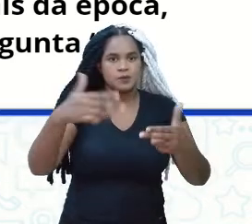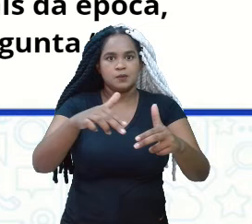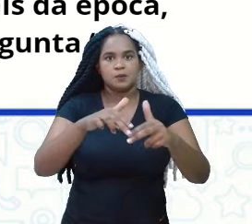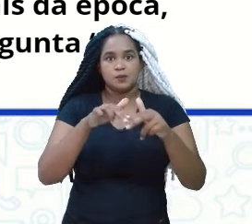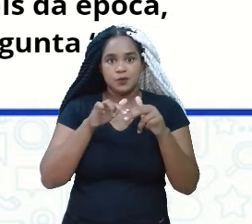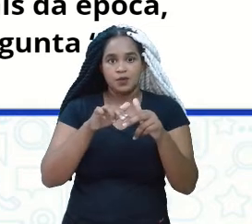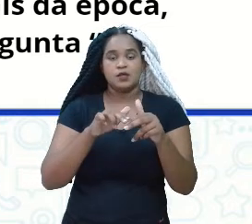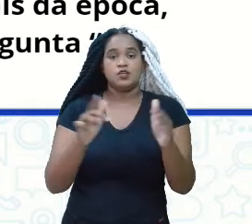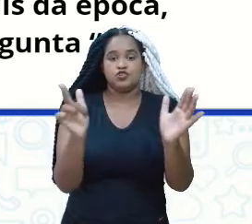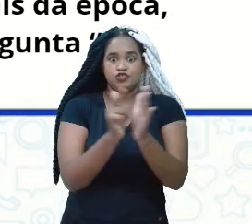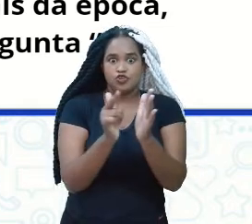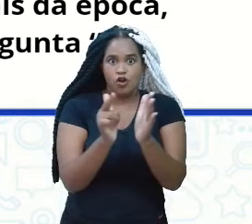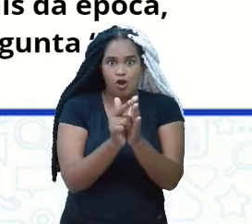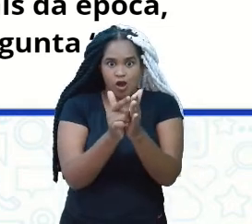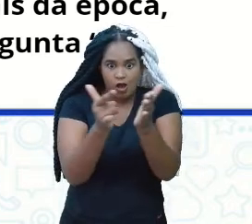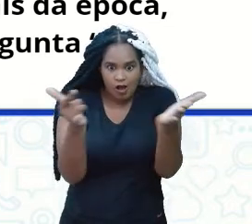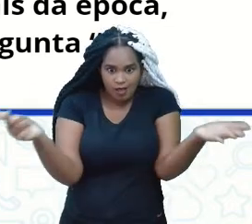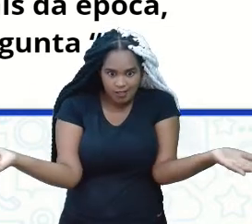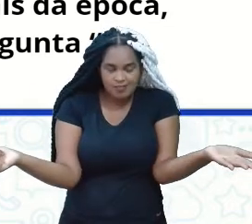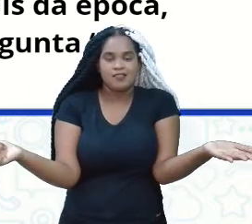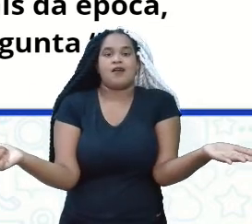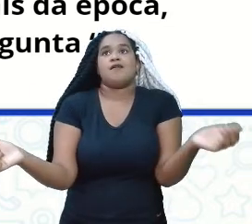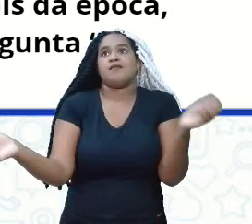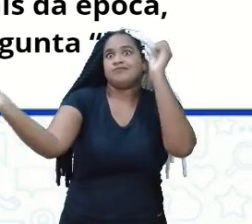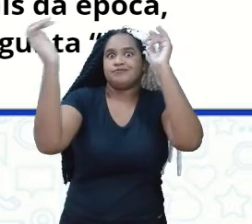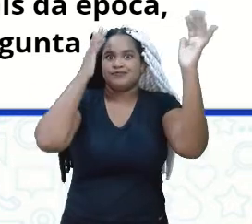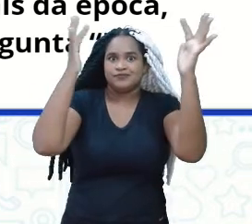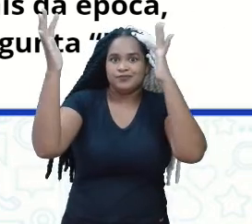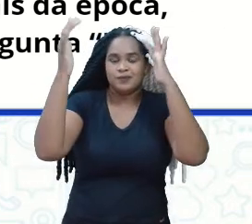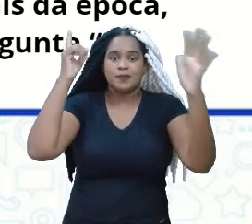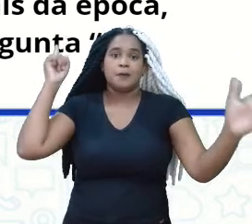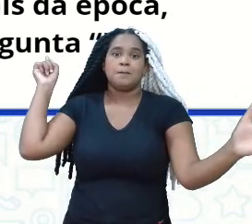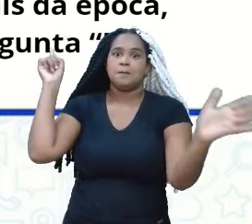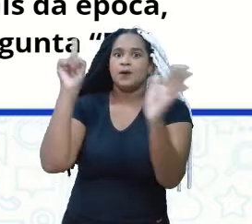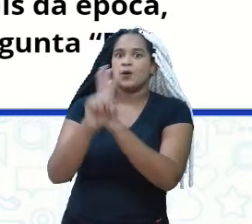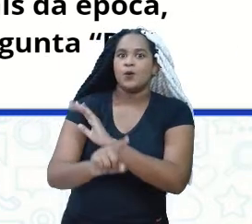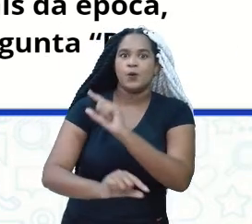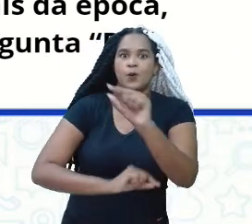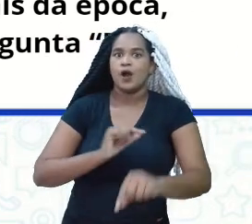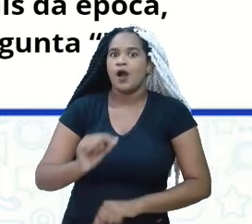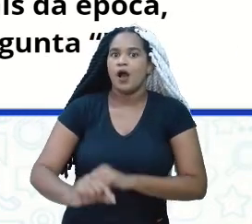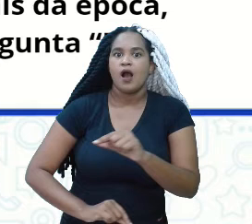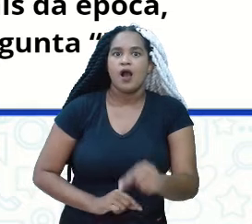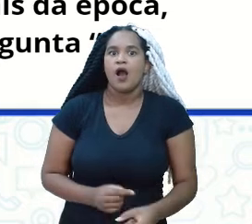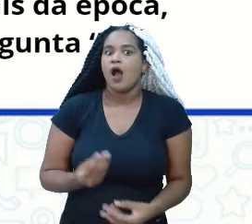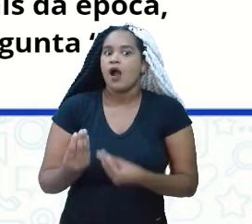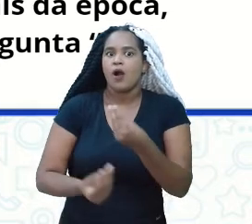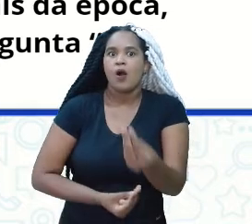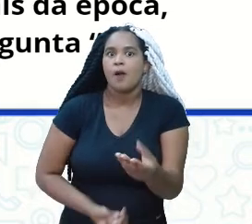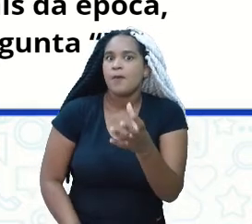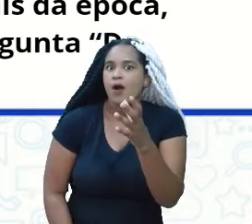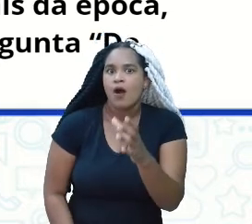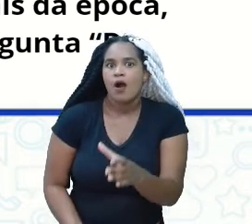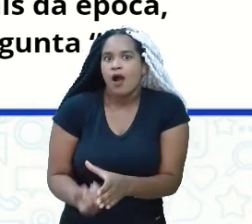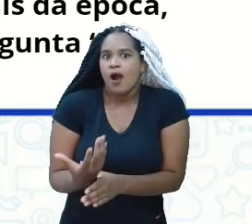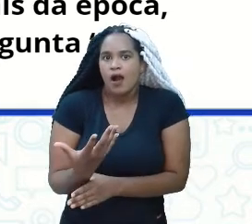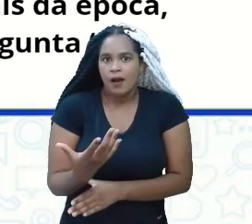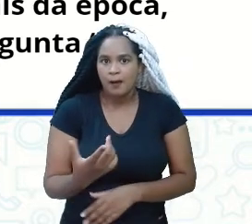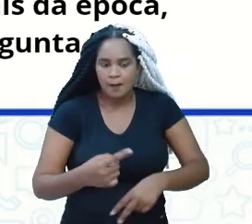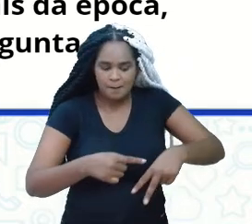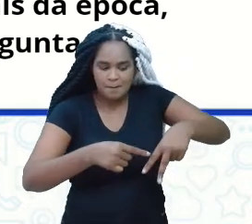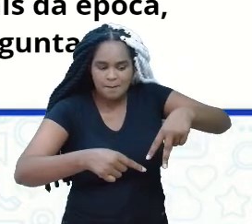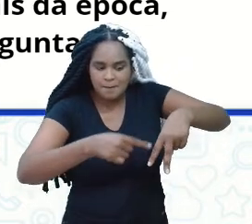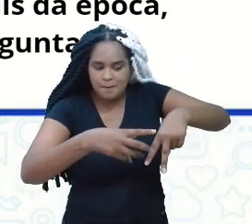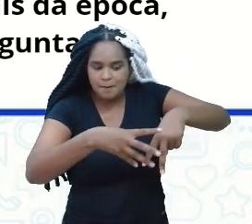jornais da época, que lançaram à população a pergunta: de onde veio esta perna?